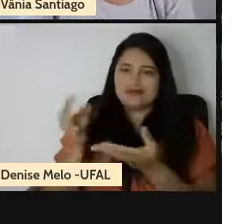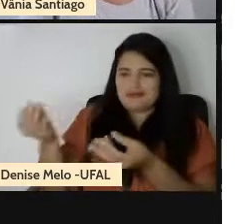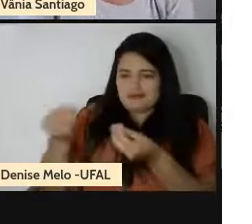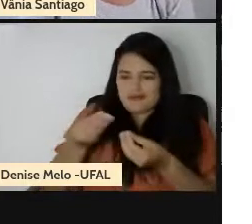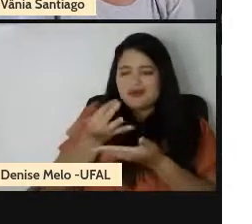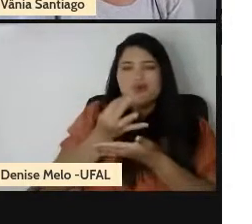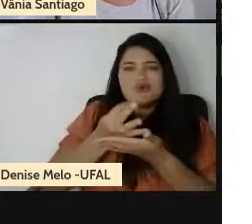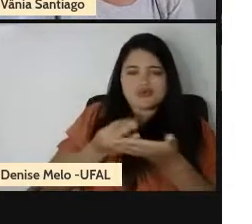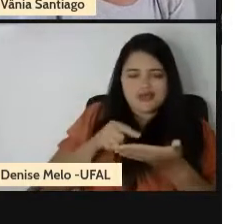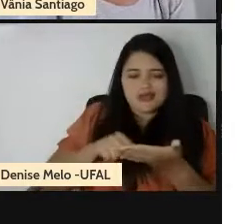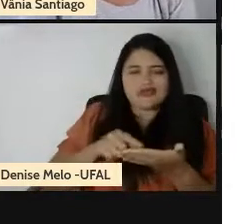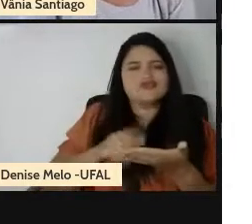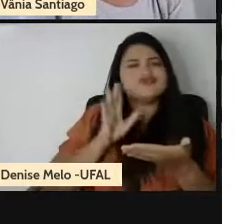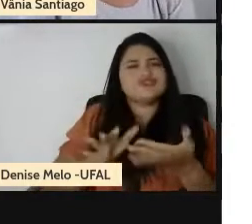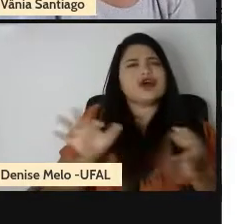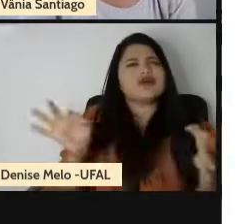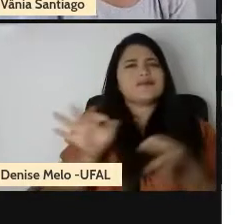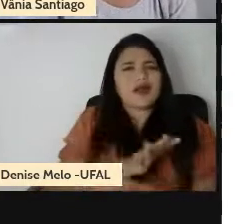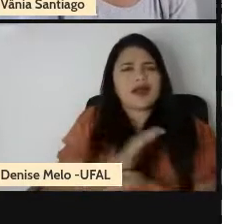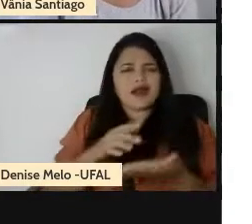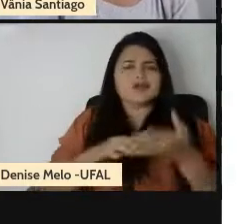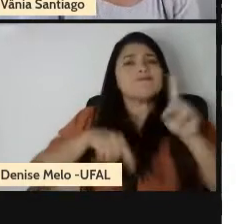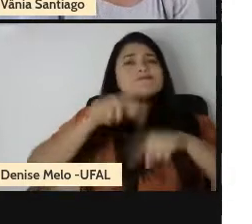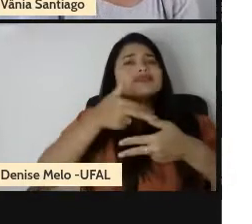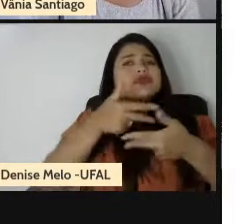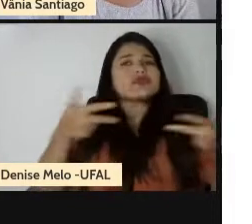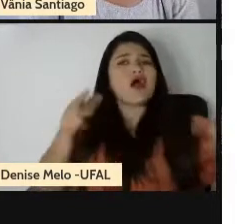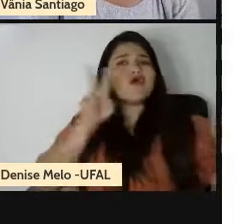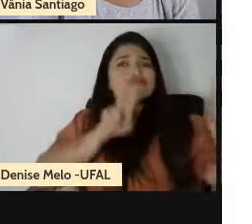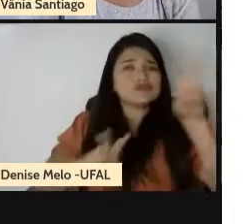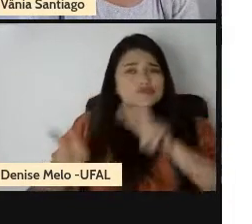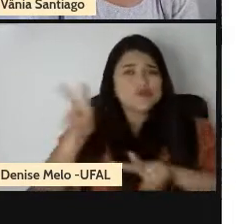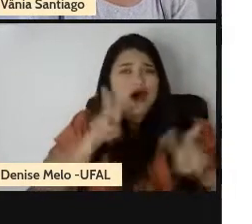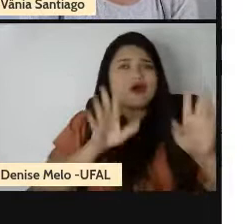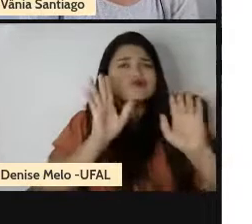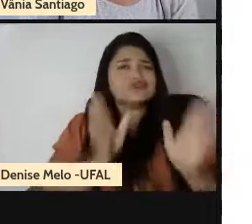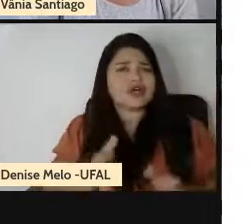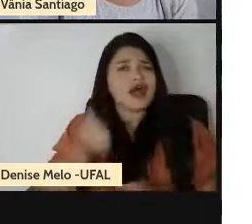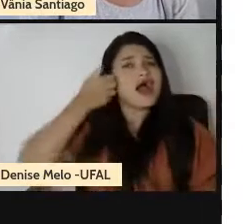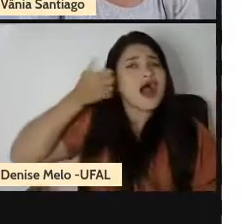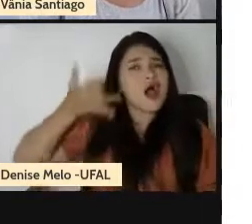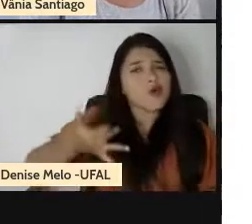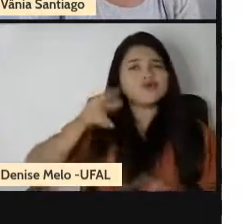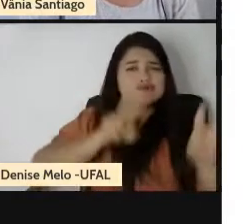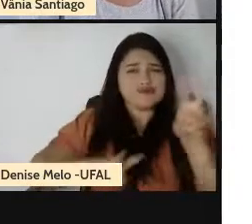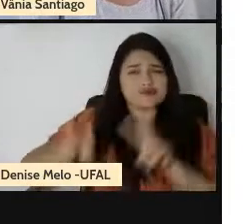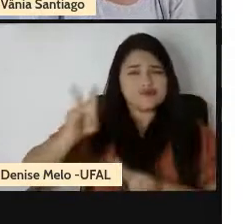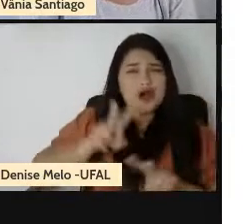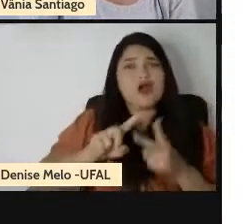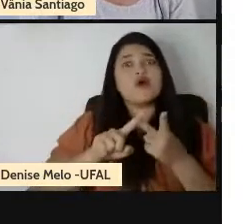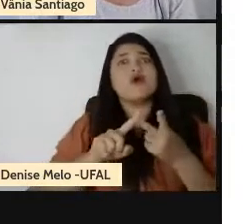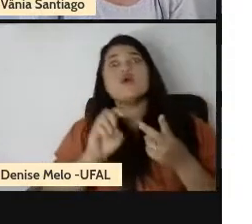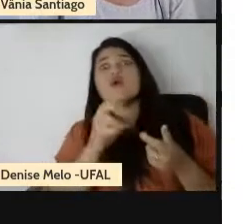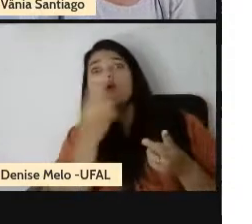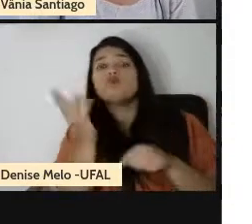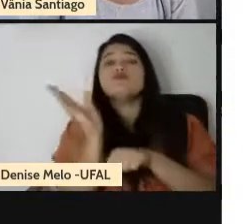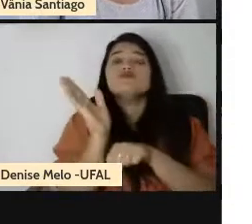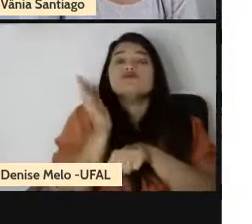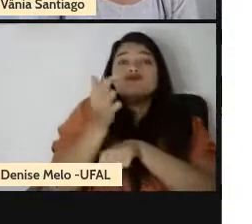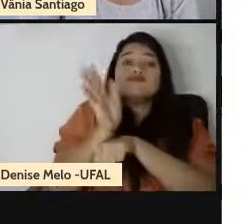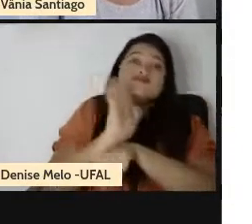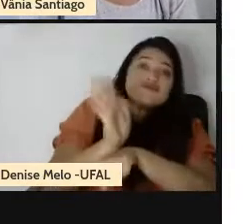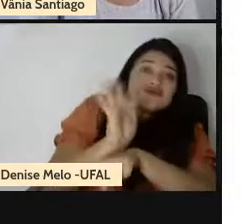tenho um discurso, ou tenho um material audiovisual, ou, sei lá, um filme que eu vá fazer a tradução,